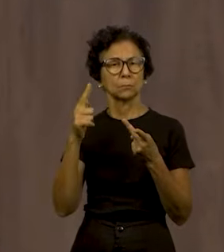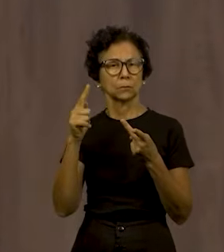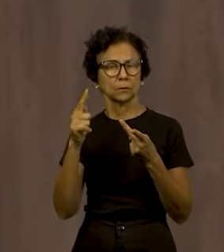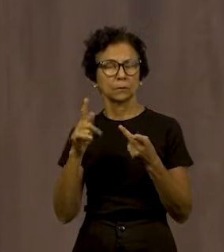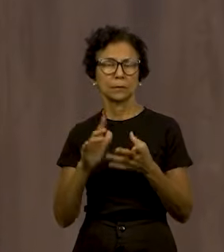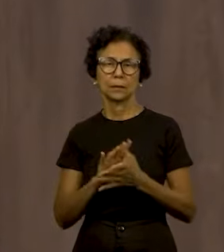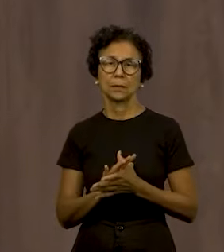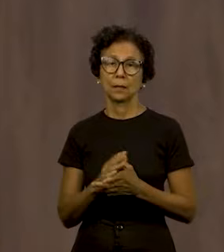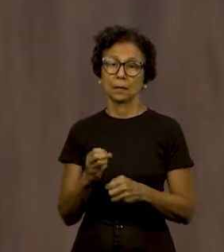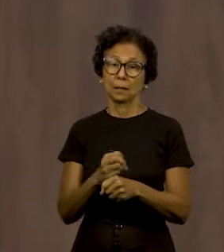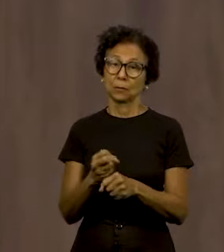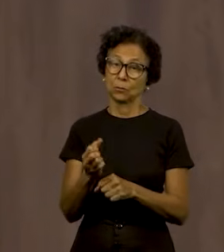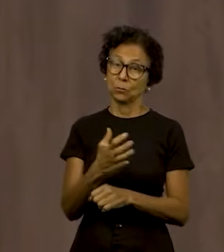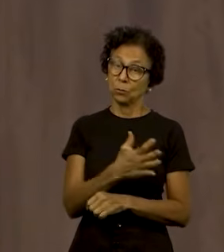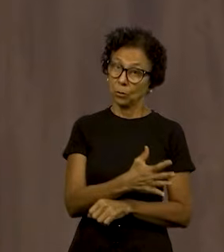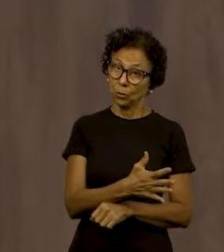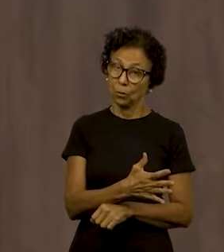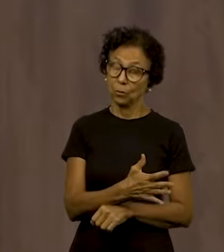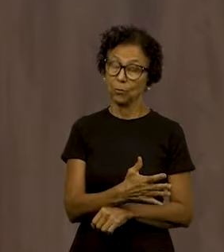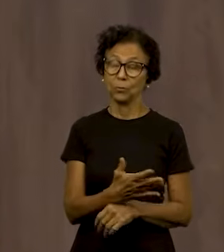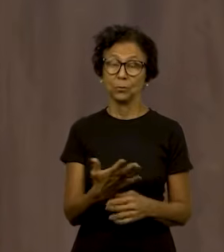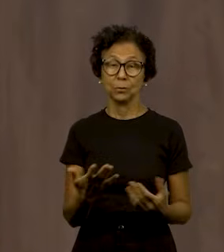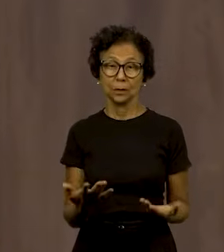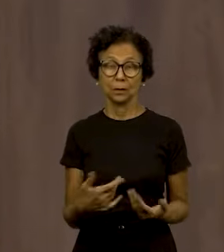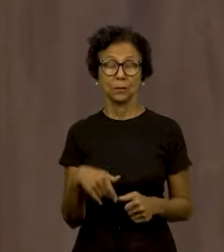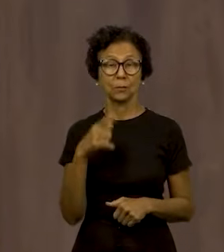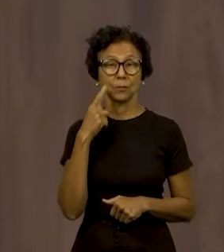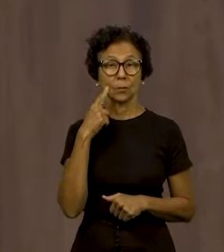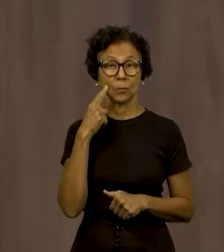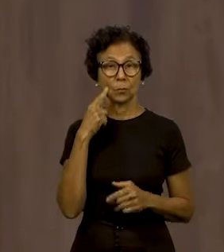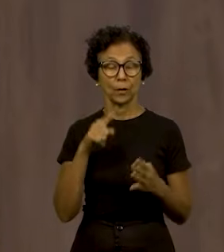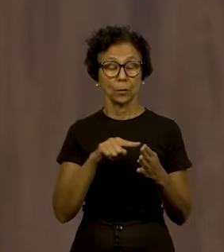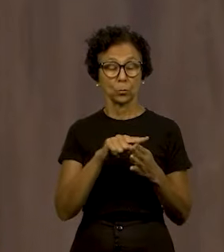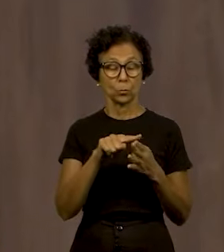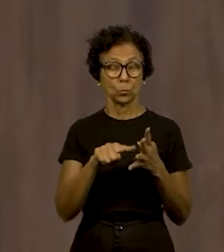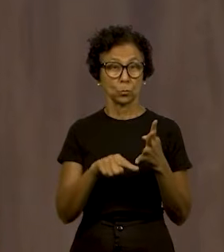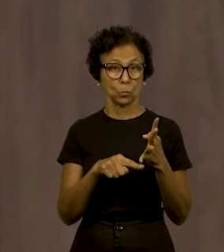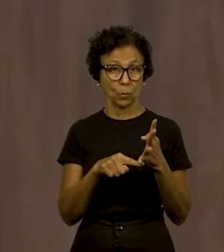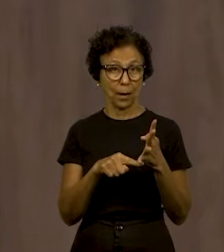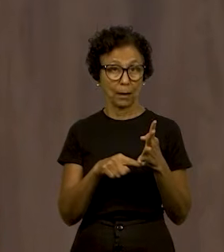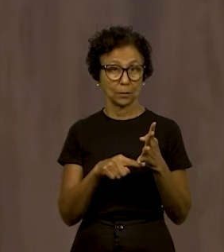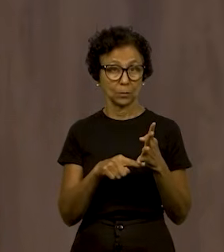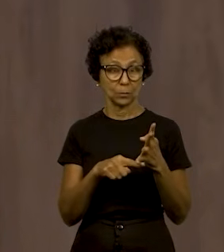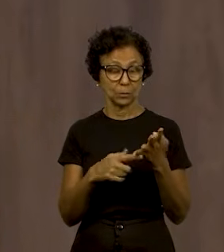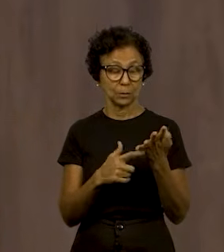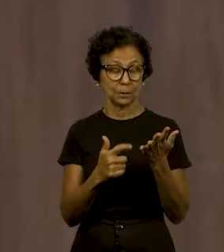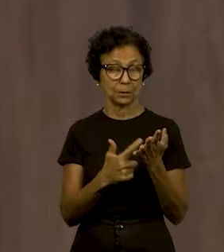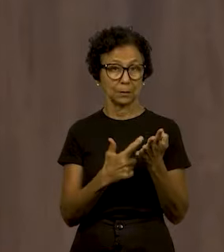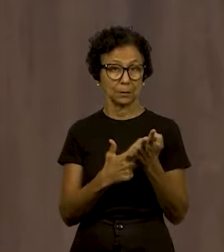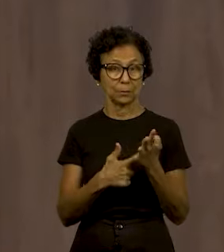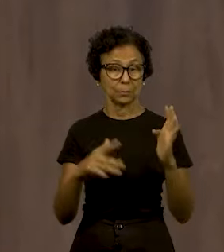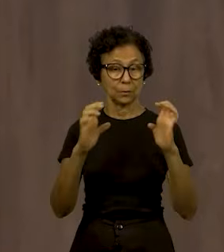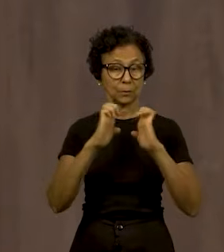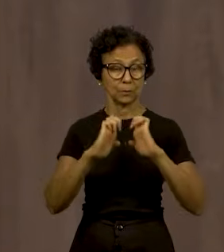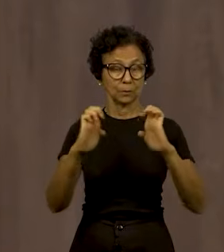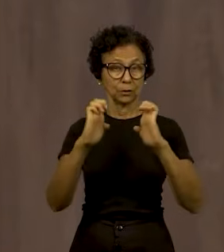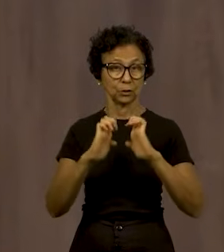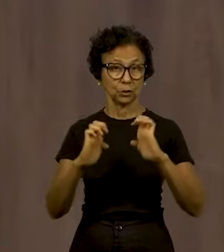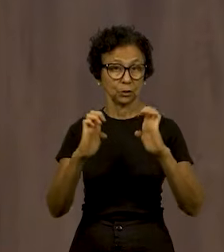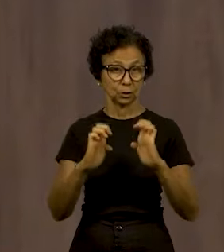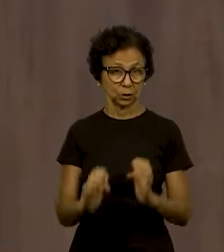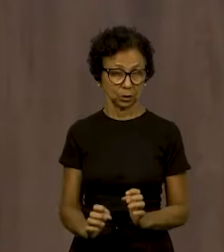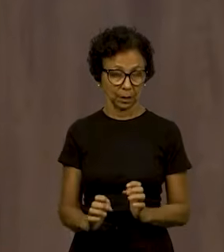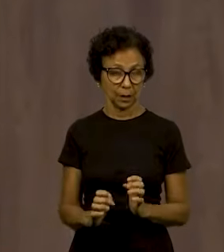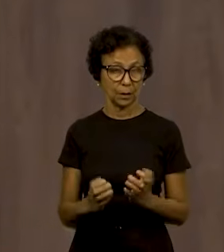novos episódios e vamos gravar sobre os evangelhos. Então nós vamos ver ali as histórias,